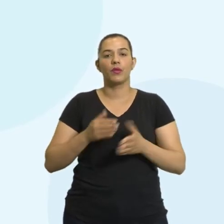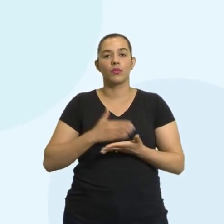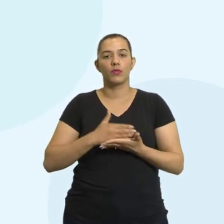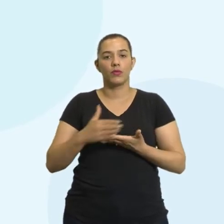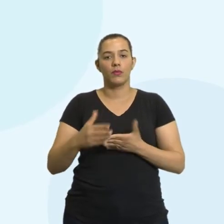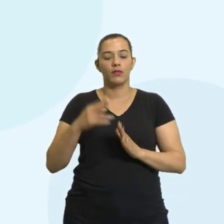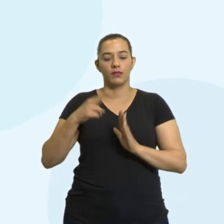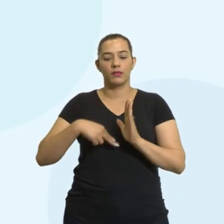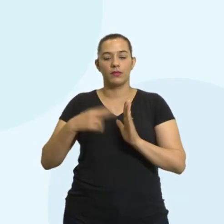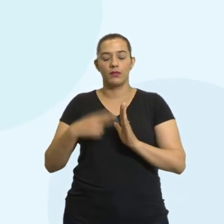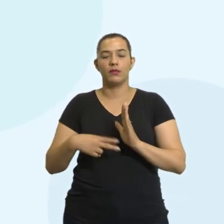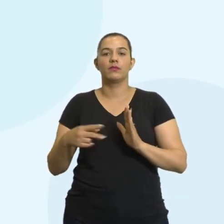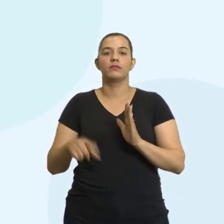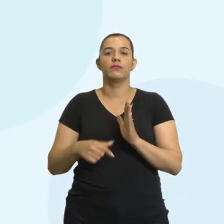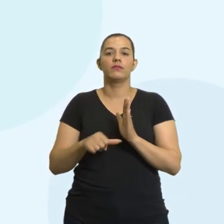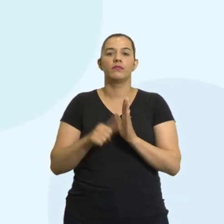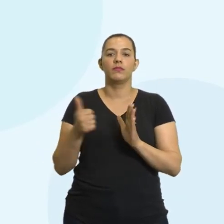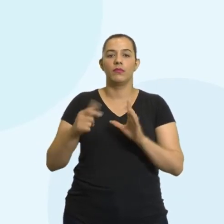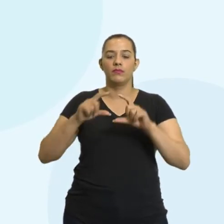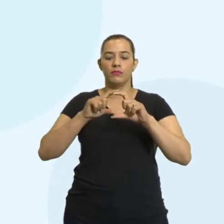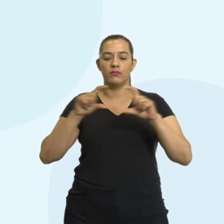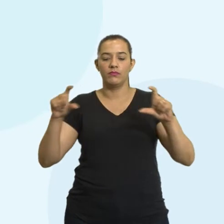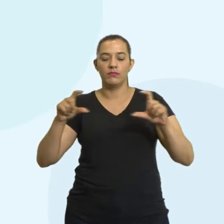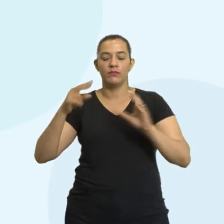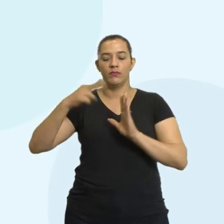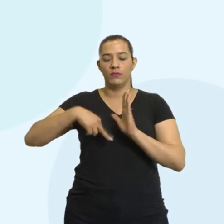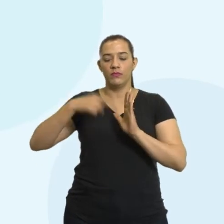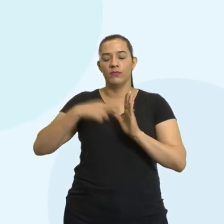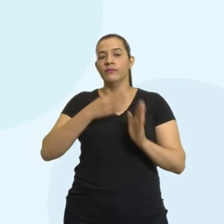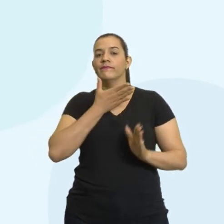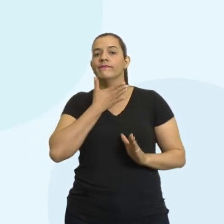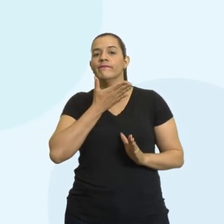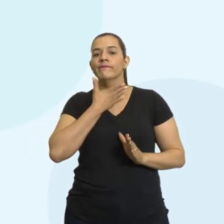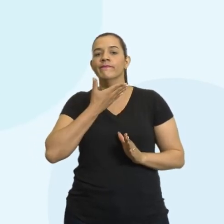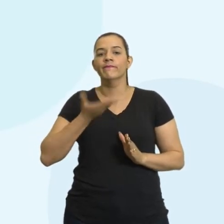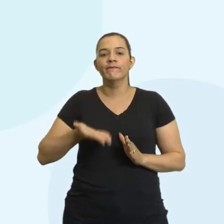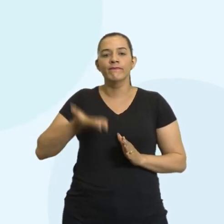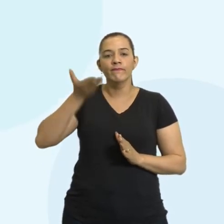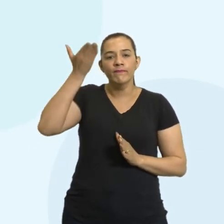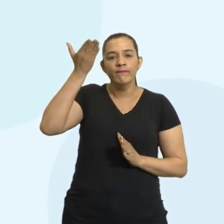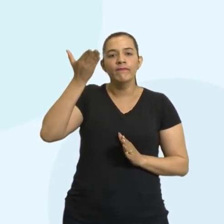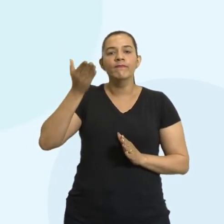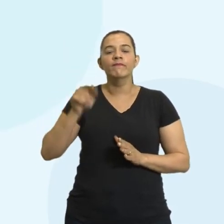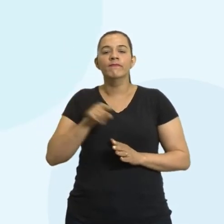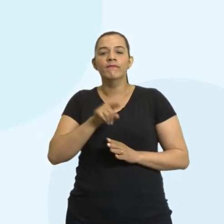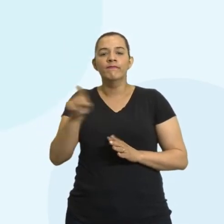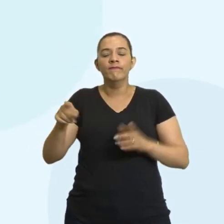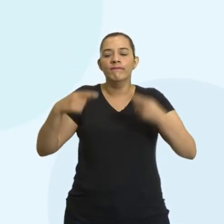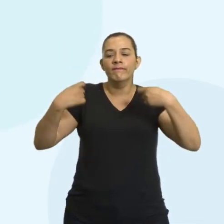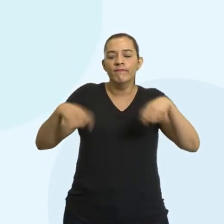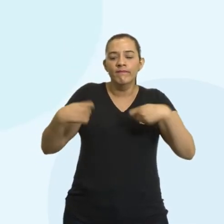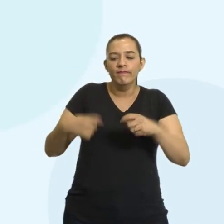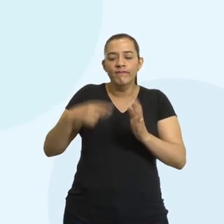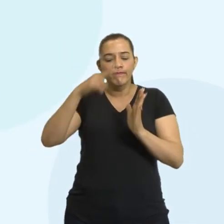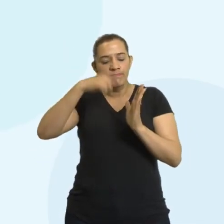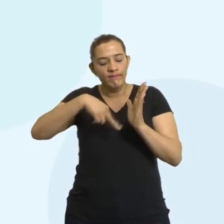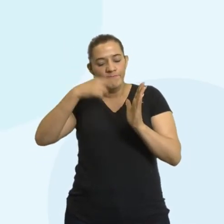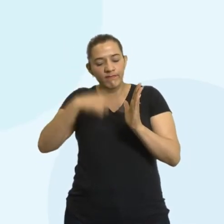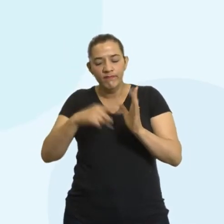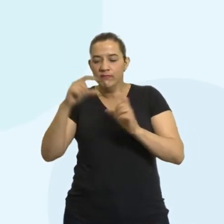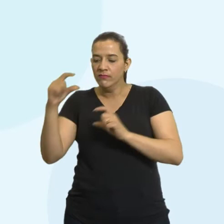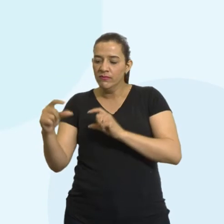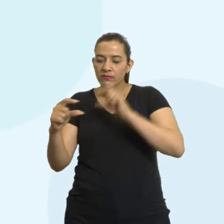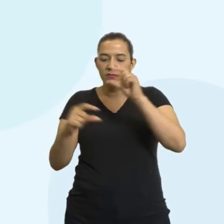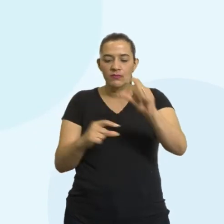primeiro parágrafo, em voz alta, né? Essa leitura sempre sendo dividida, repartida entre